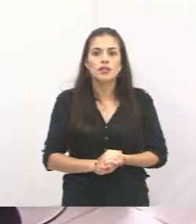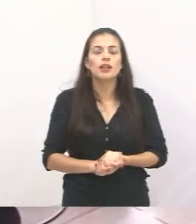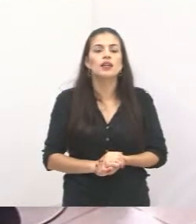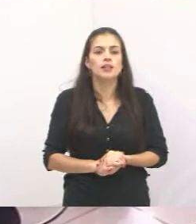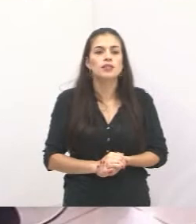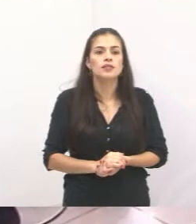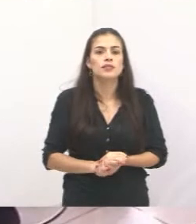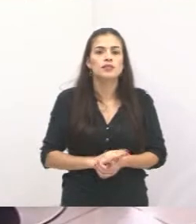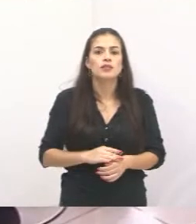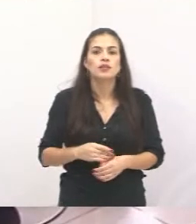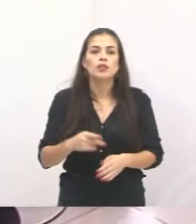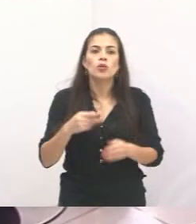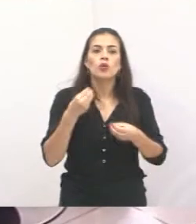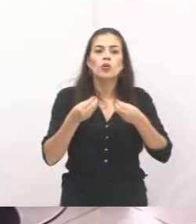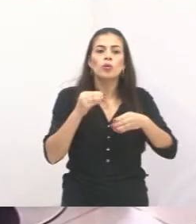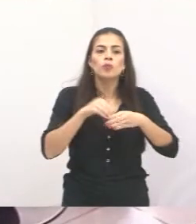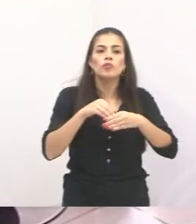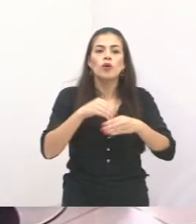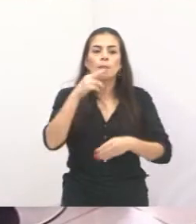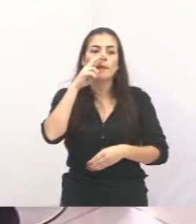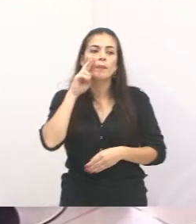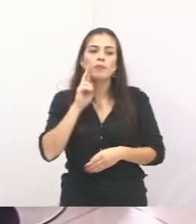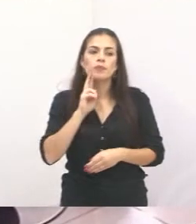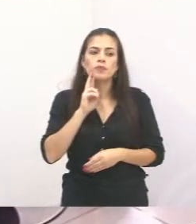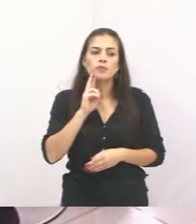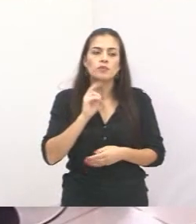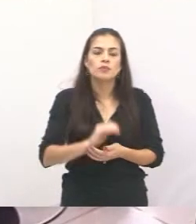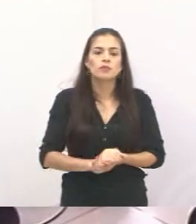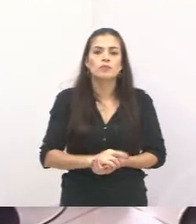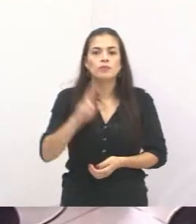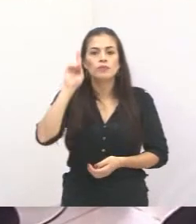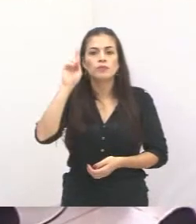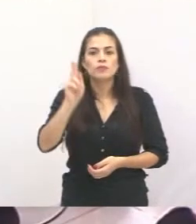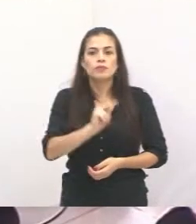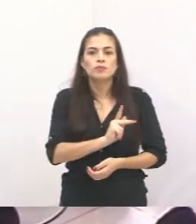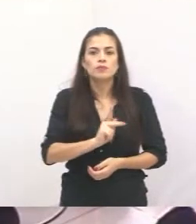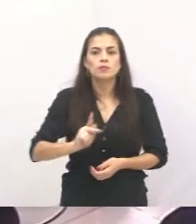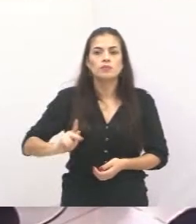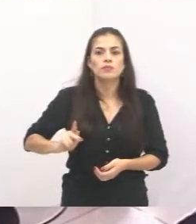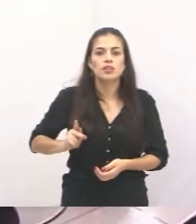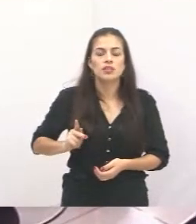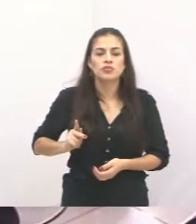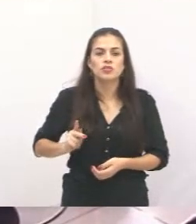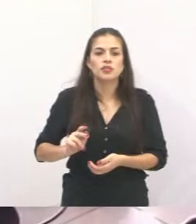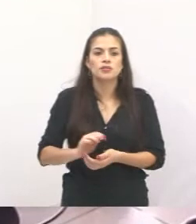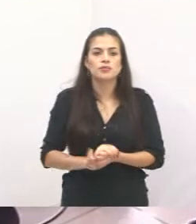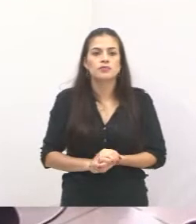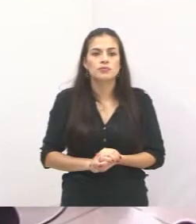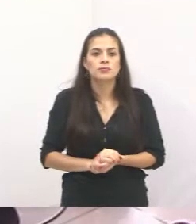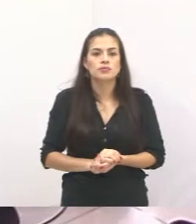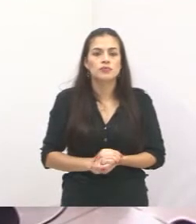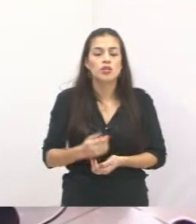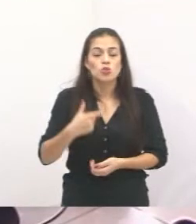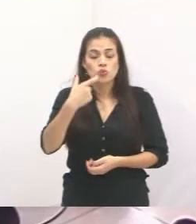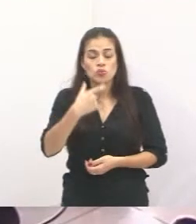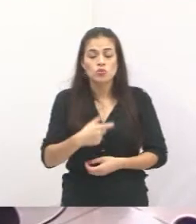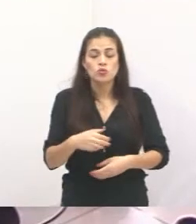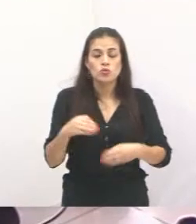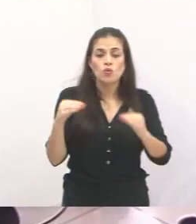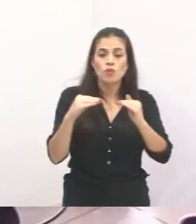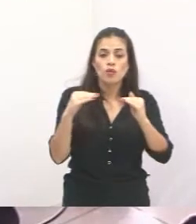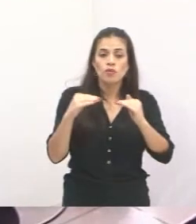vereador Rogério Timóteo? Senhor presidente, quero dizer que eu sou favorável a esse projeto